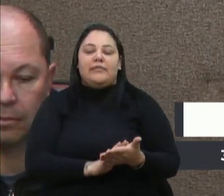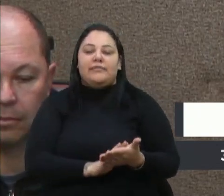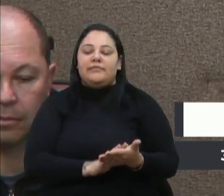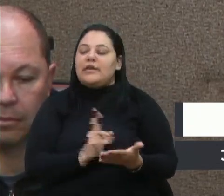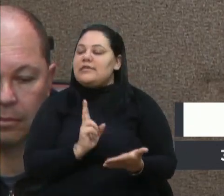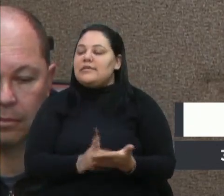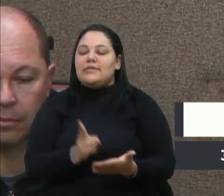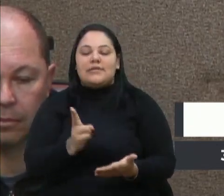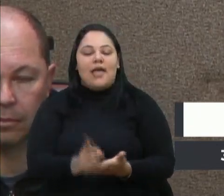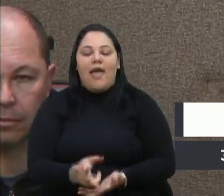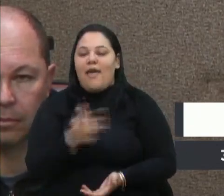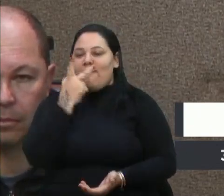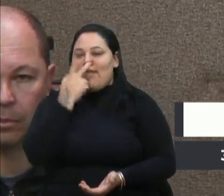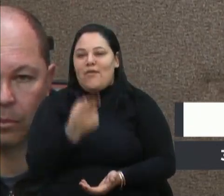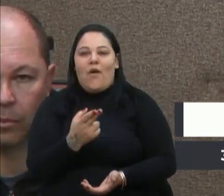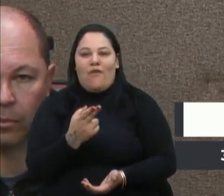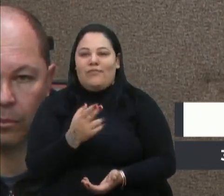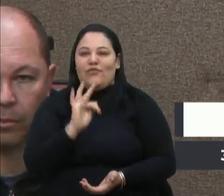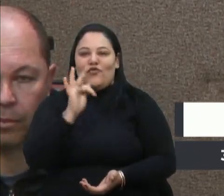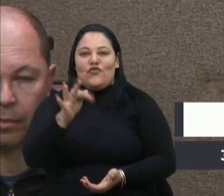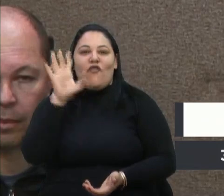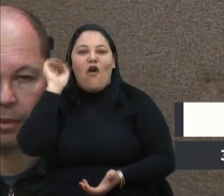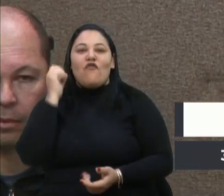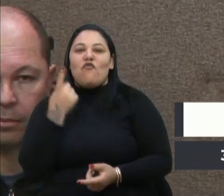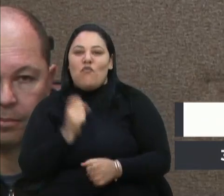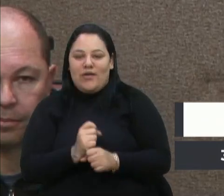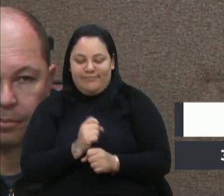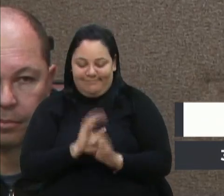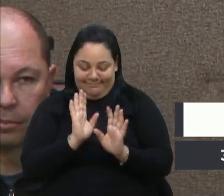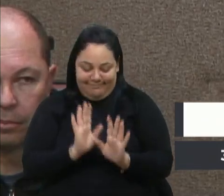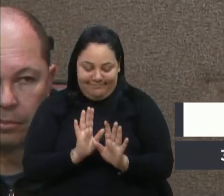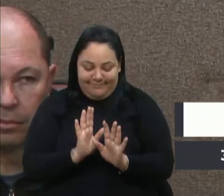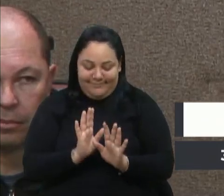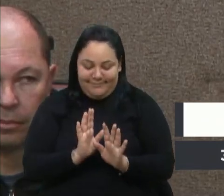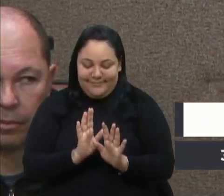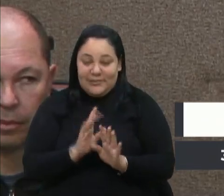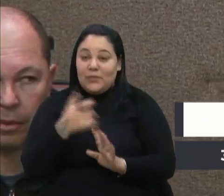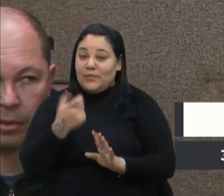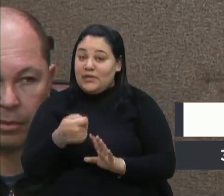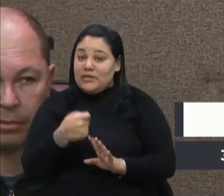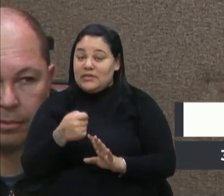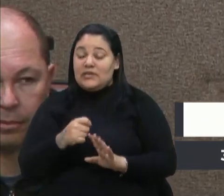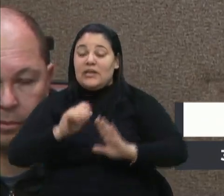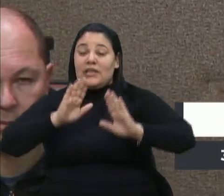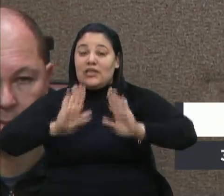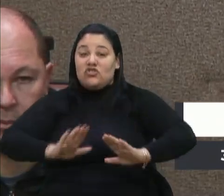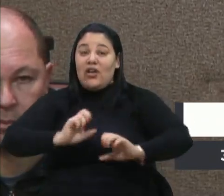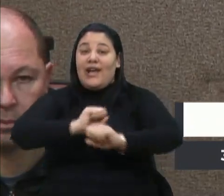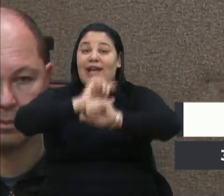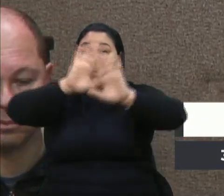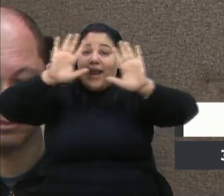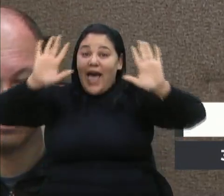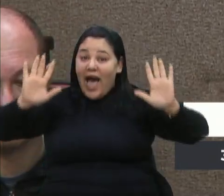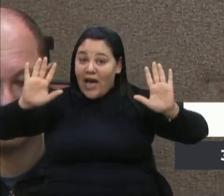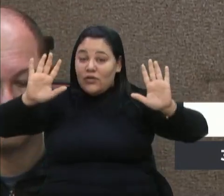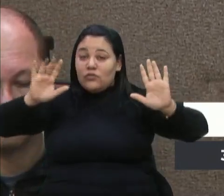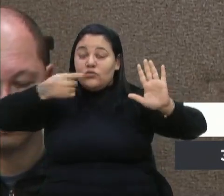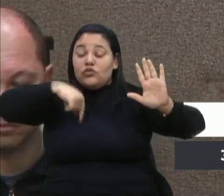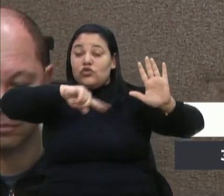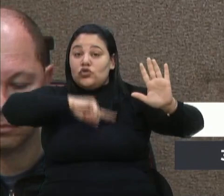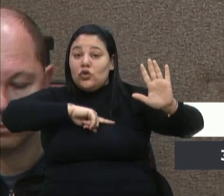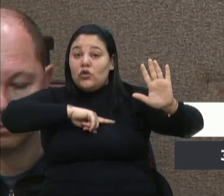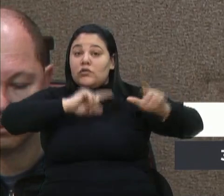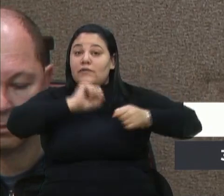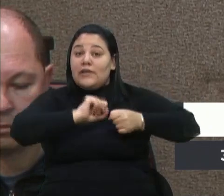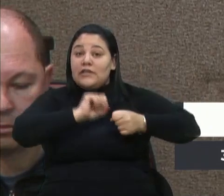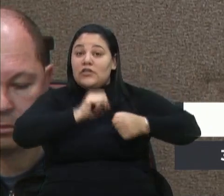nós vamos ouvir, talvez, daqui um ano, tá? Então, eu tenho que deixar claro, nós estamos fazendo a nossa